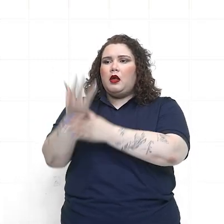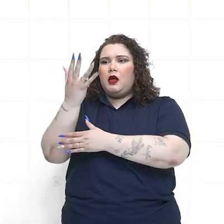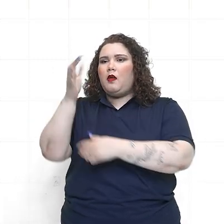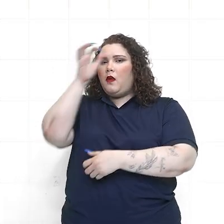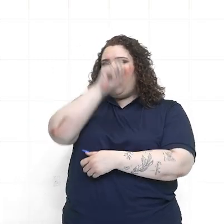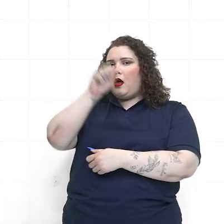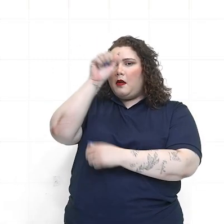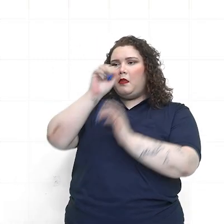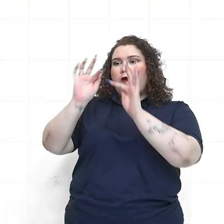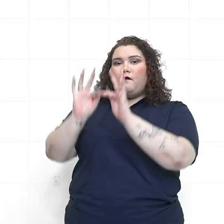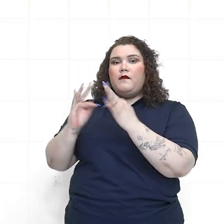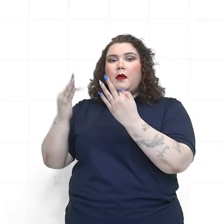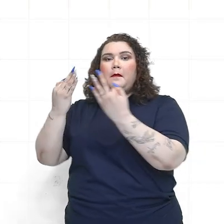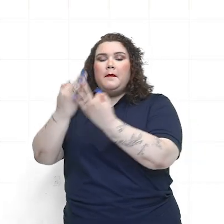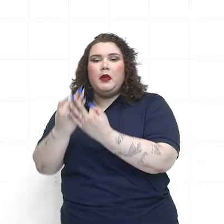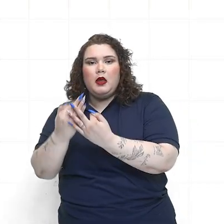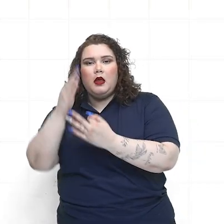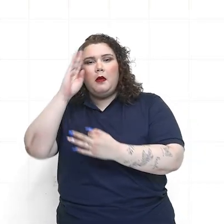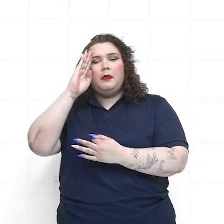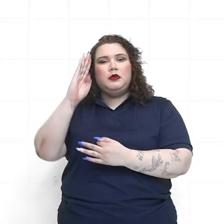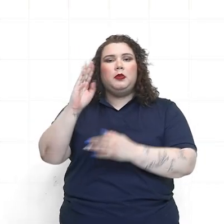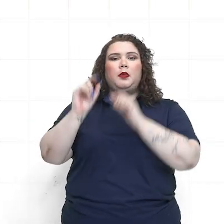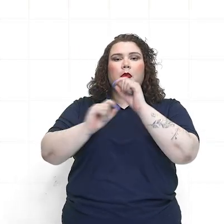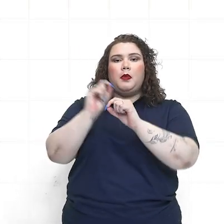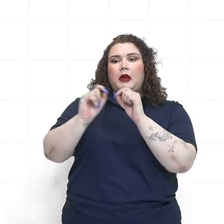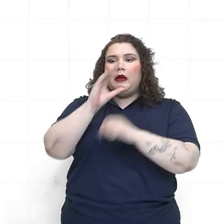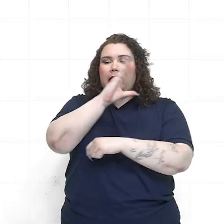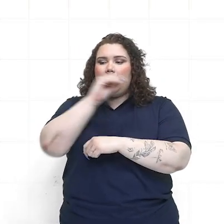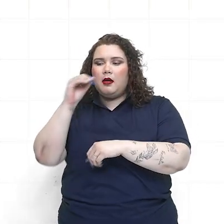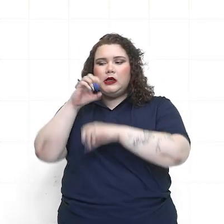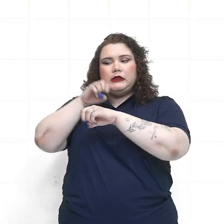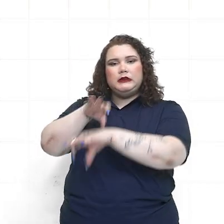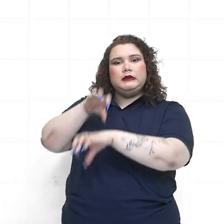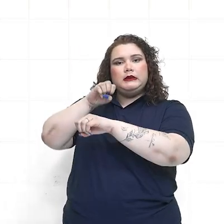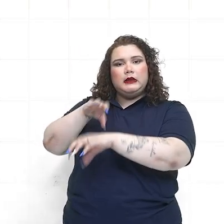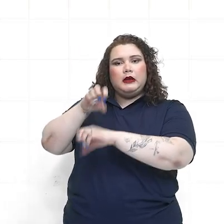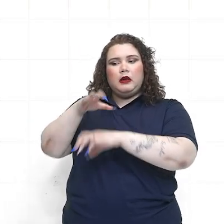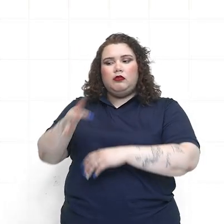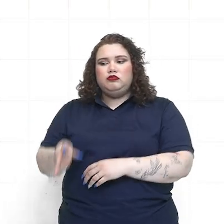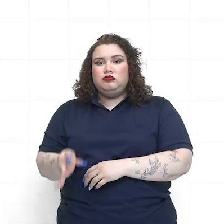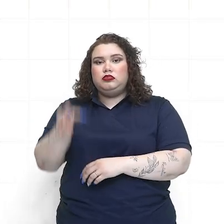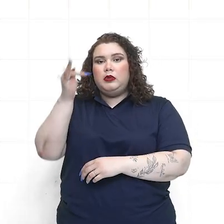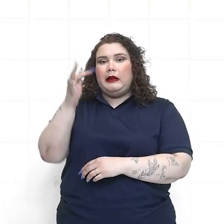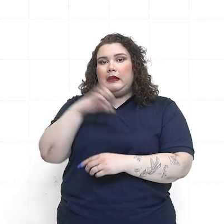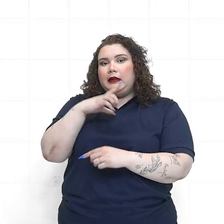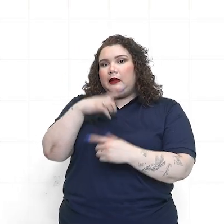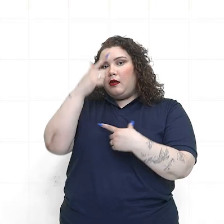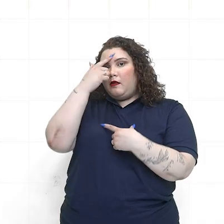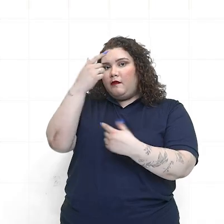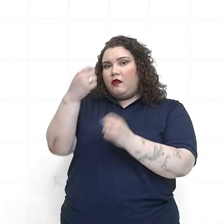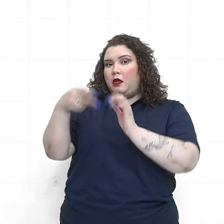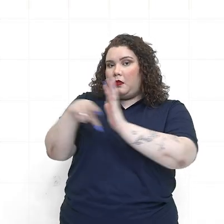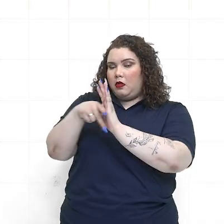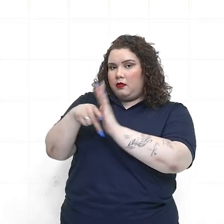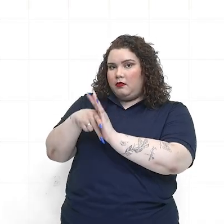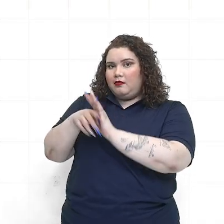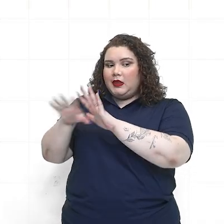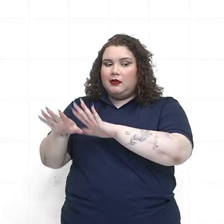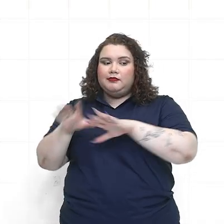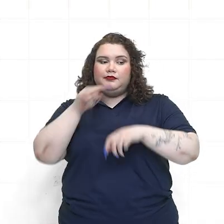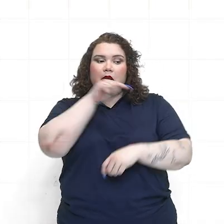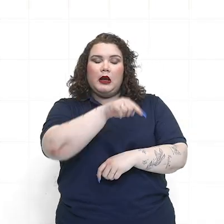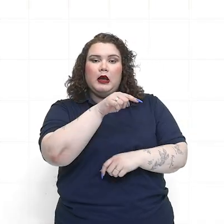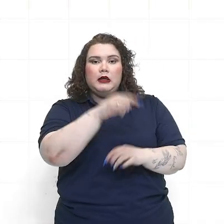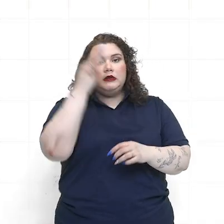os pais, principalmente para aquelas crianças, né, e pais que professam uma fé. E, de um outro lado, nós temos, então, aí